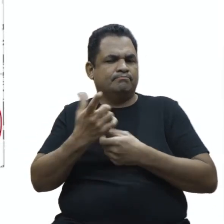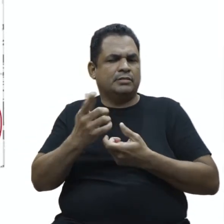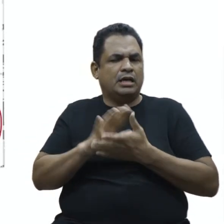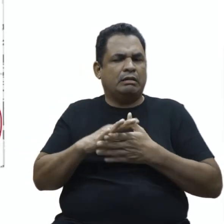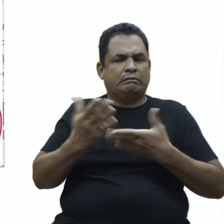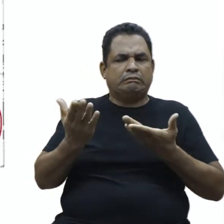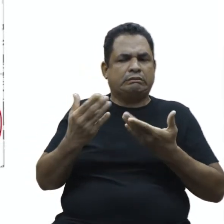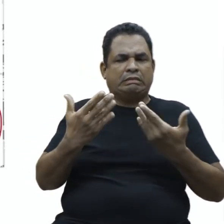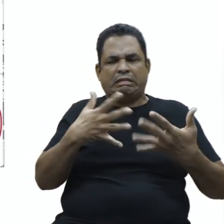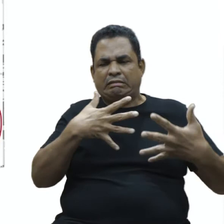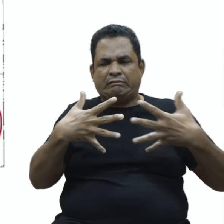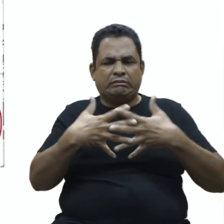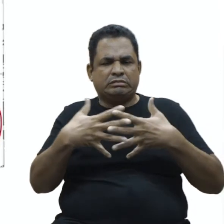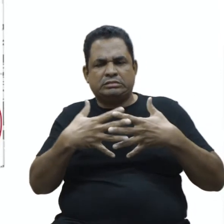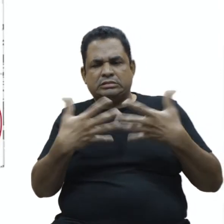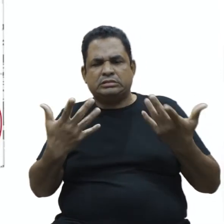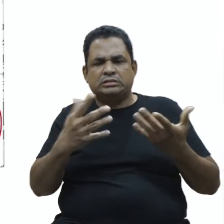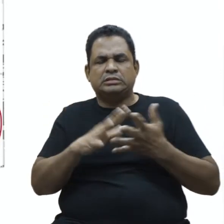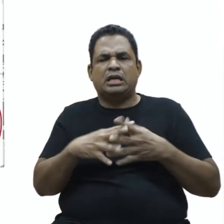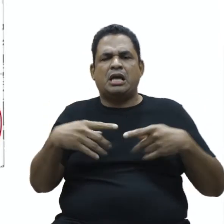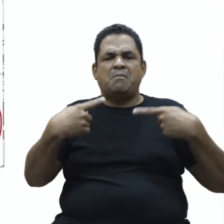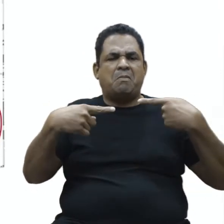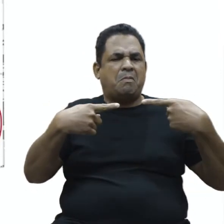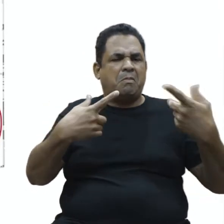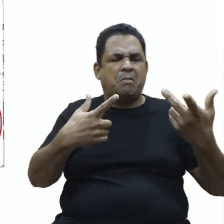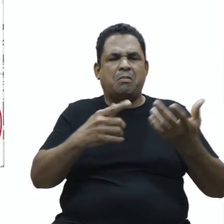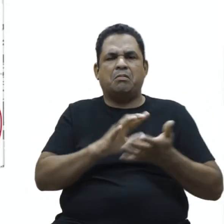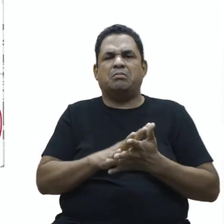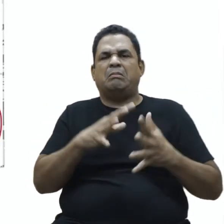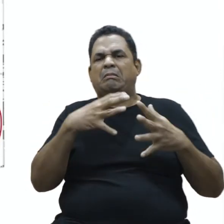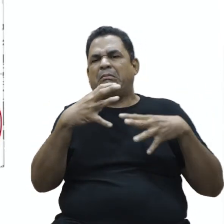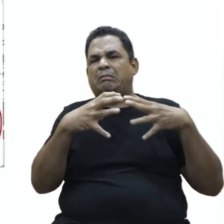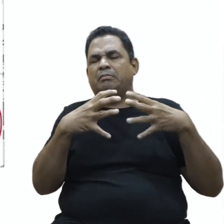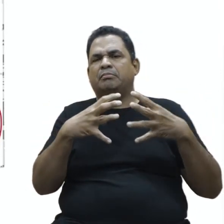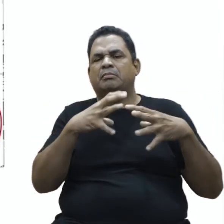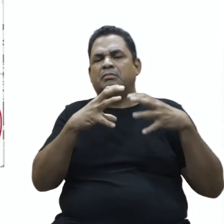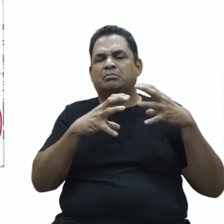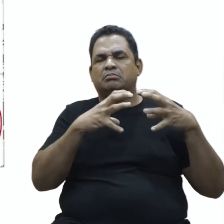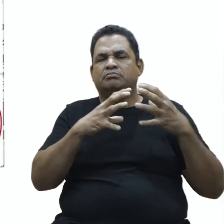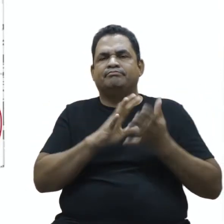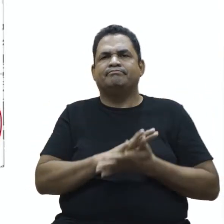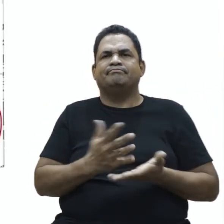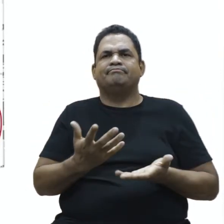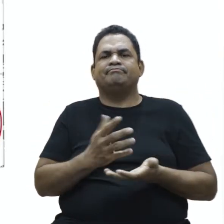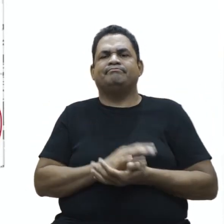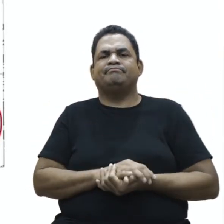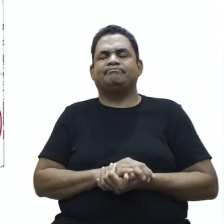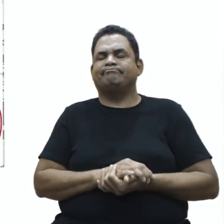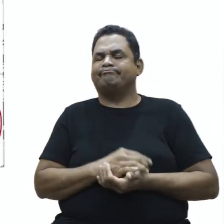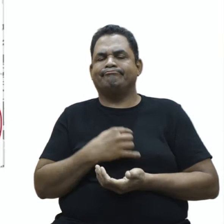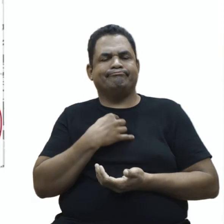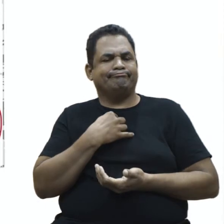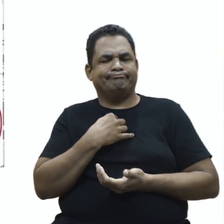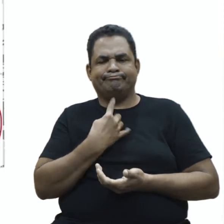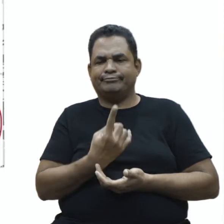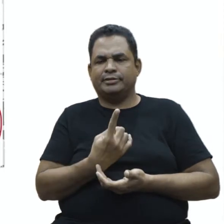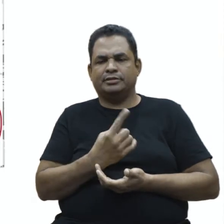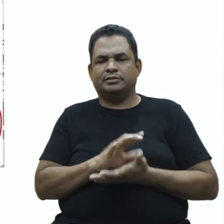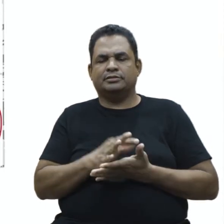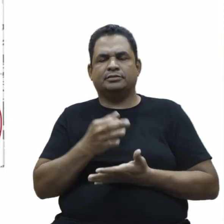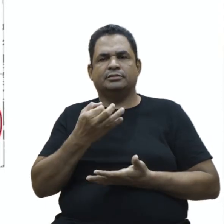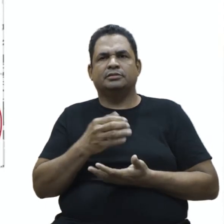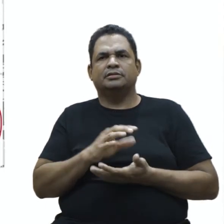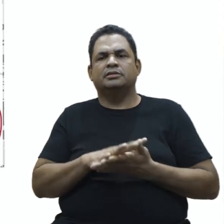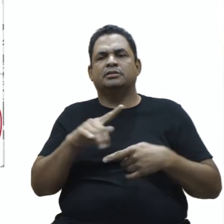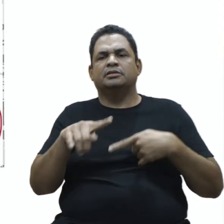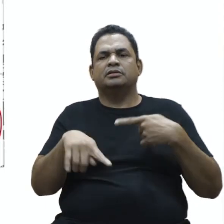chefe de Estado, os dois começam a brigar, que brigam com os outros ministros, aí, meu irmão, o negócio não vai prestar. Rapidamente esse